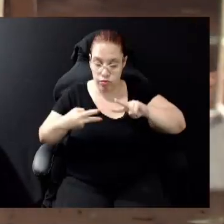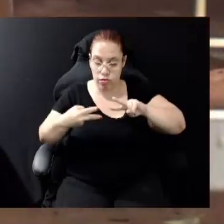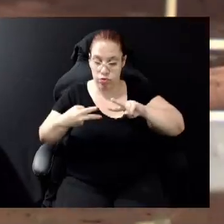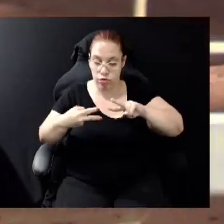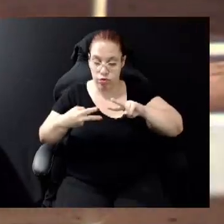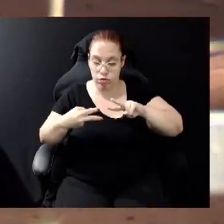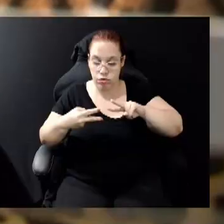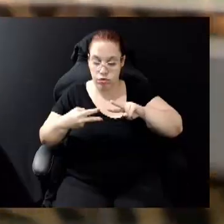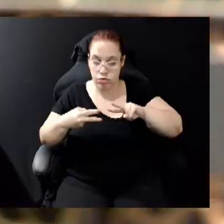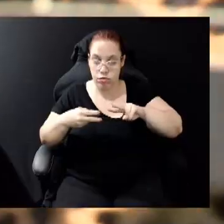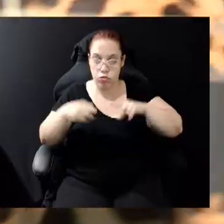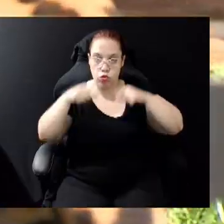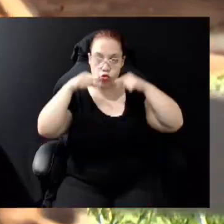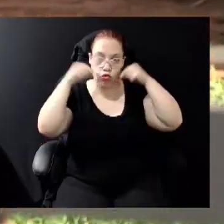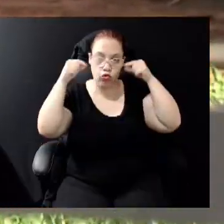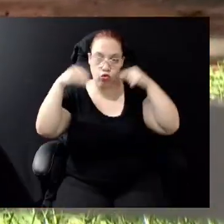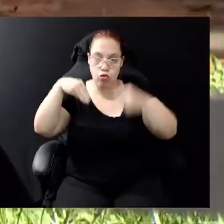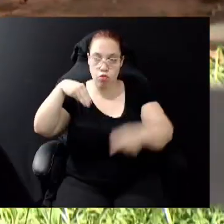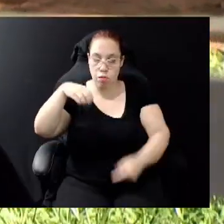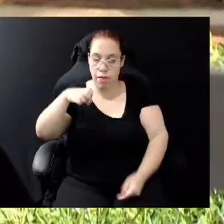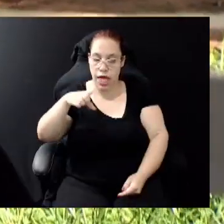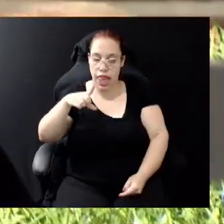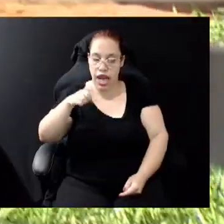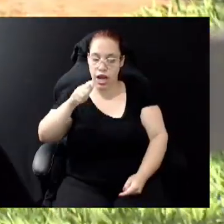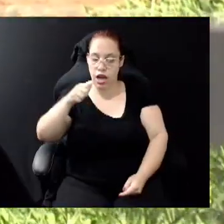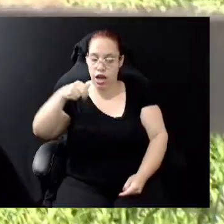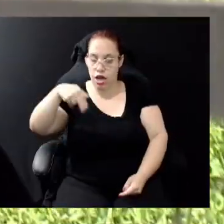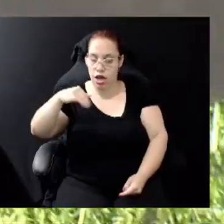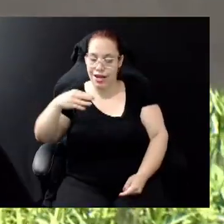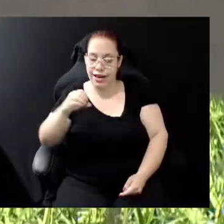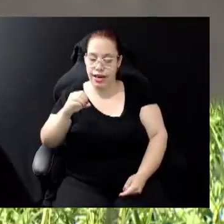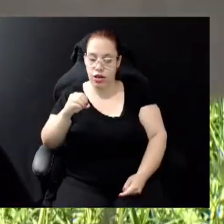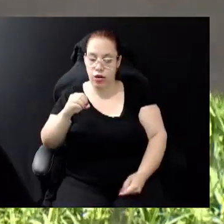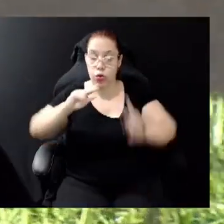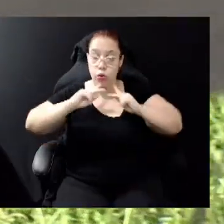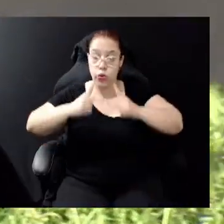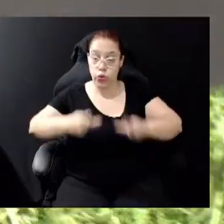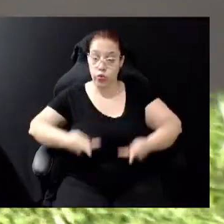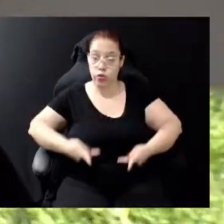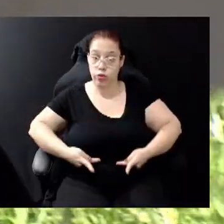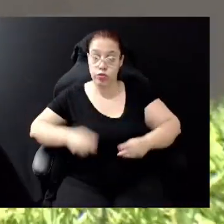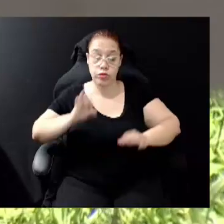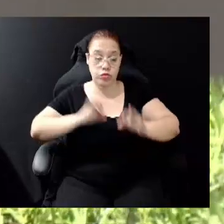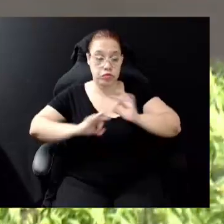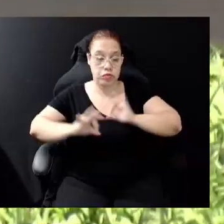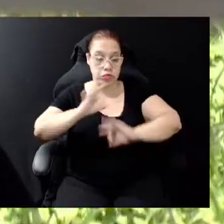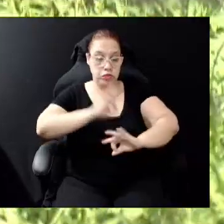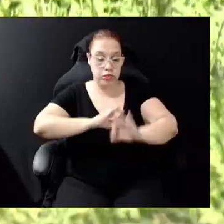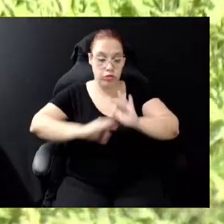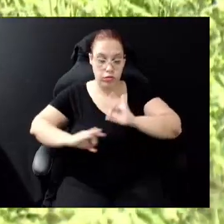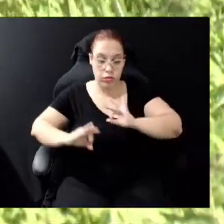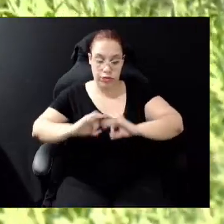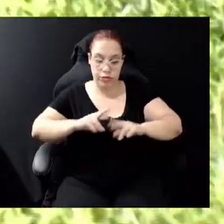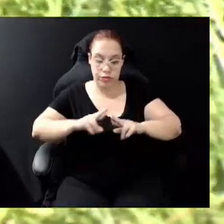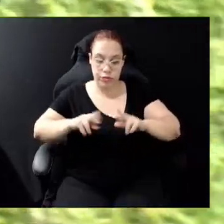felinos melânicos. Assim como a espécie humana, as onças também têm uma diferenciação de pigmentação, mas